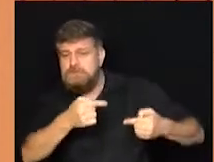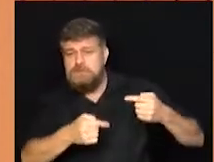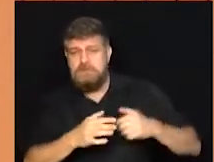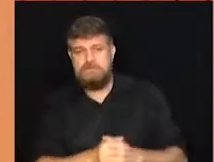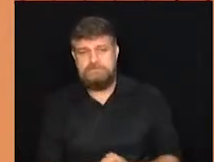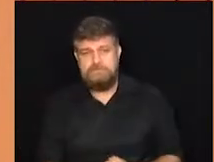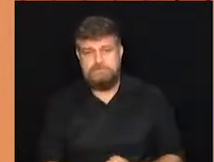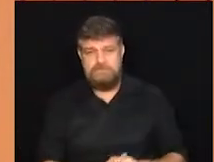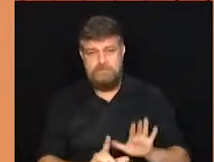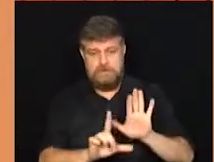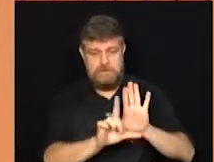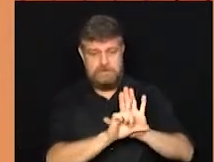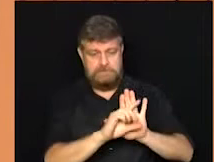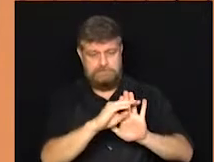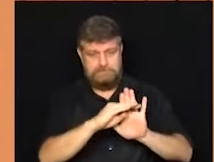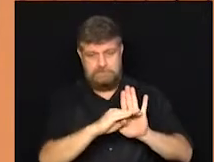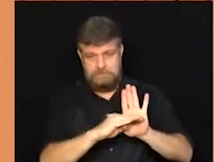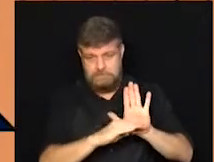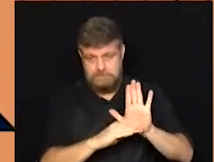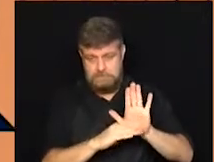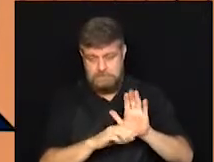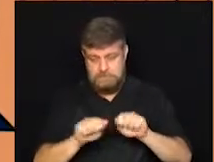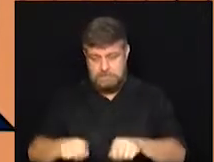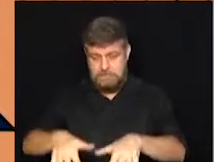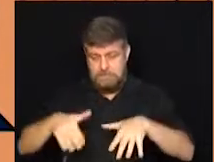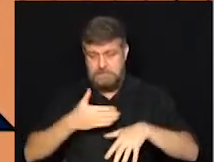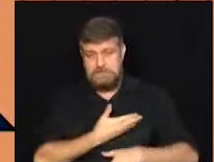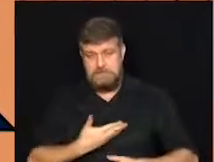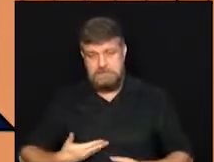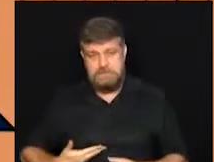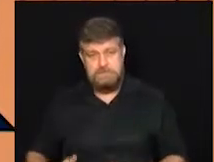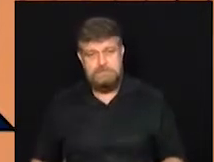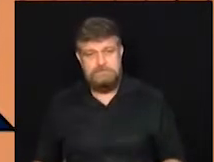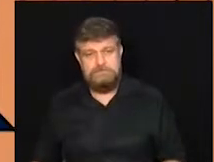da lei, da nossa audiência pública, da lei